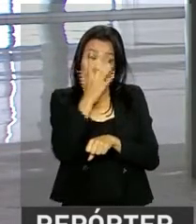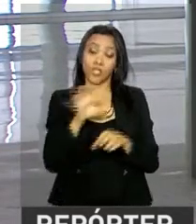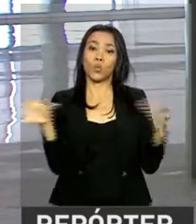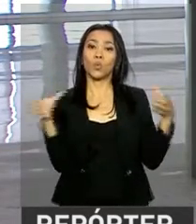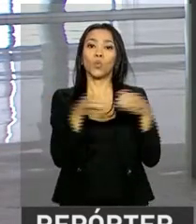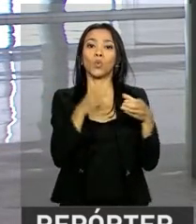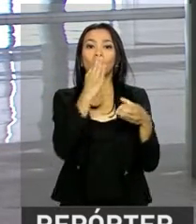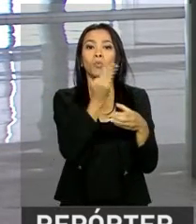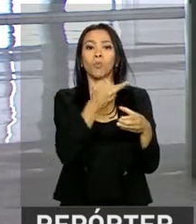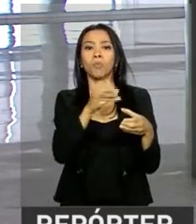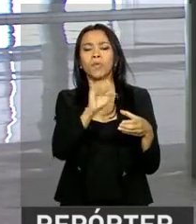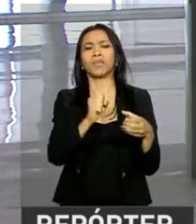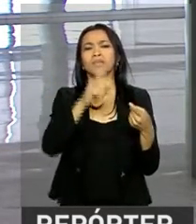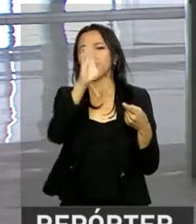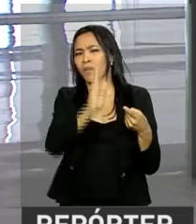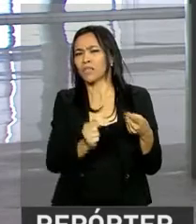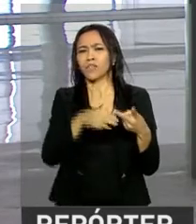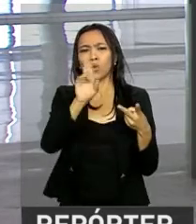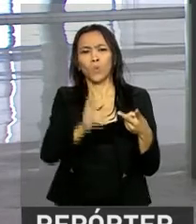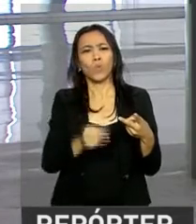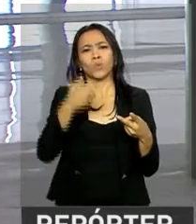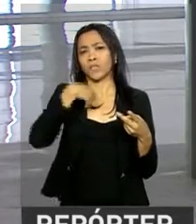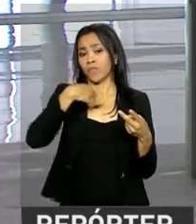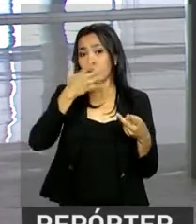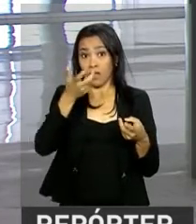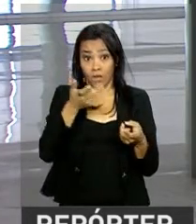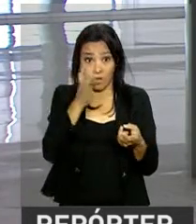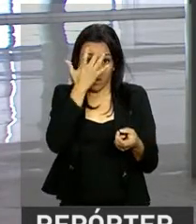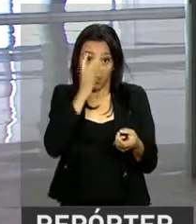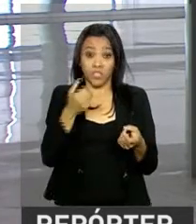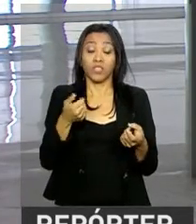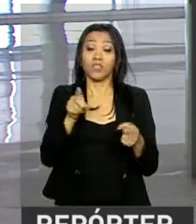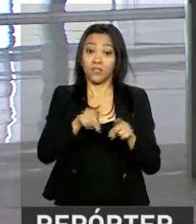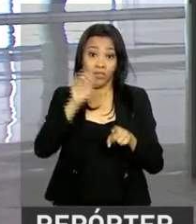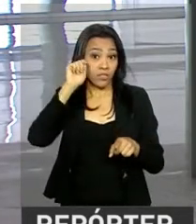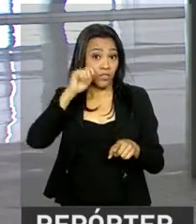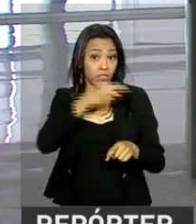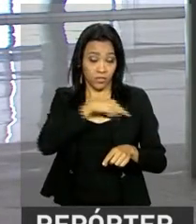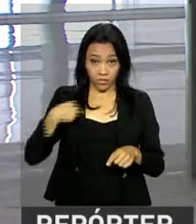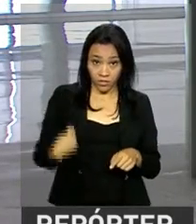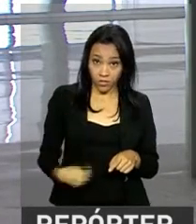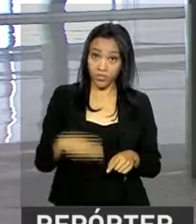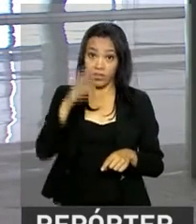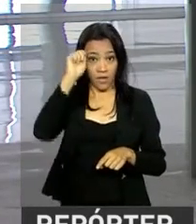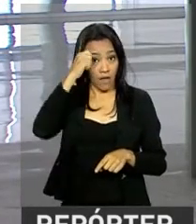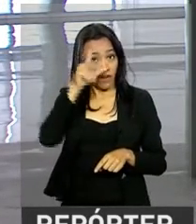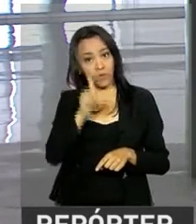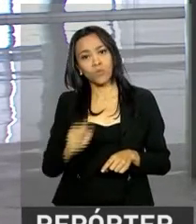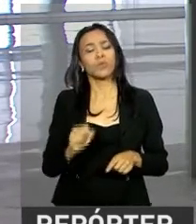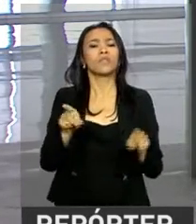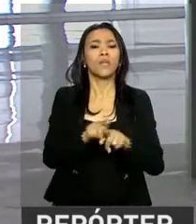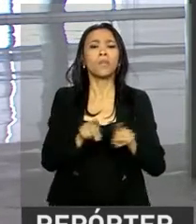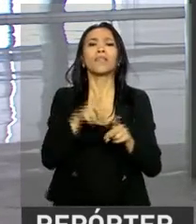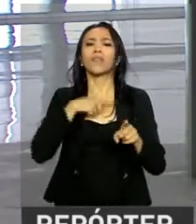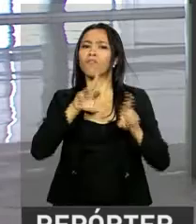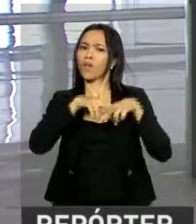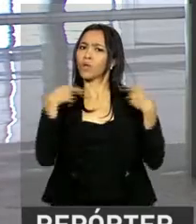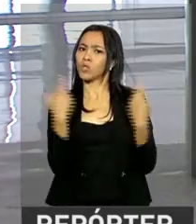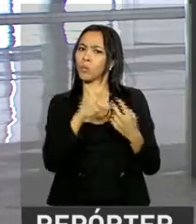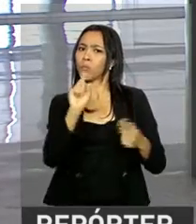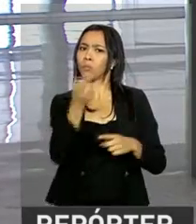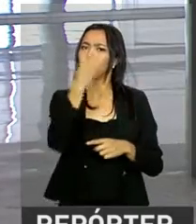formado por brasil rússia índia china e áfrica do sul ele também teve reunião com o primeiro-ministro indiano na área andré mode